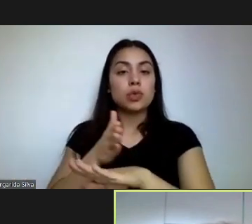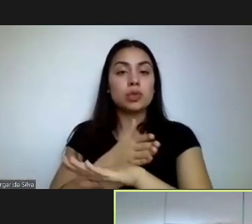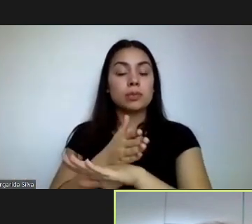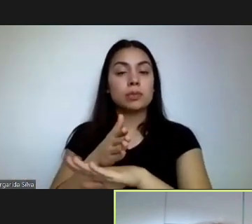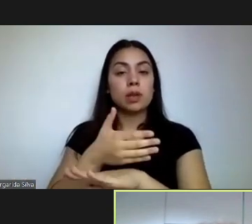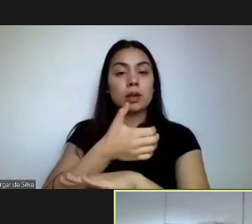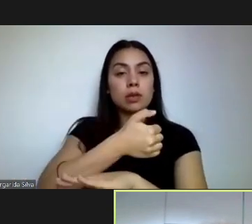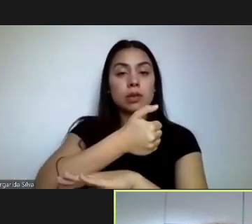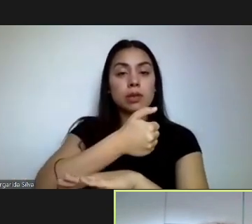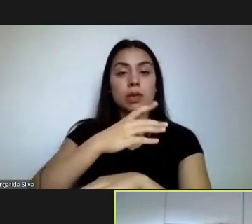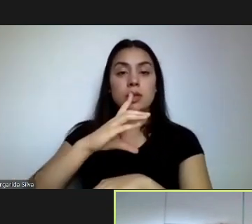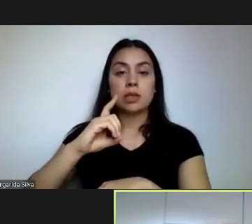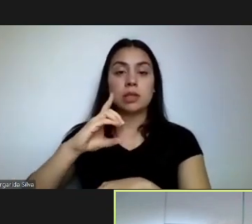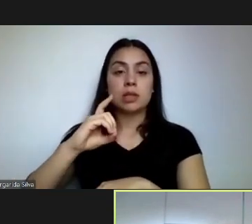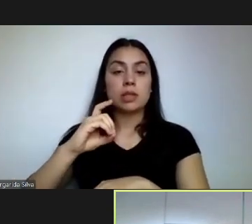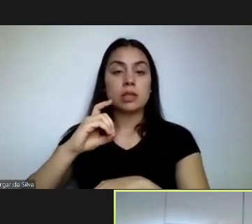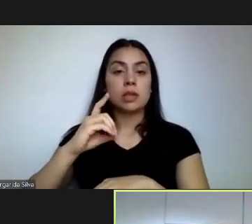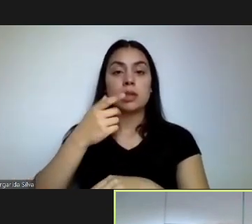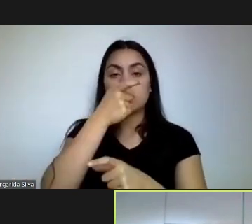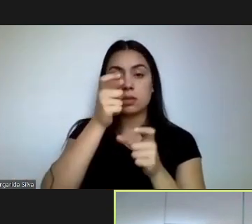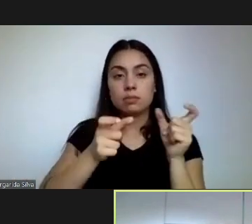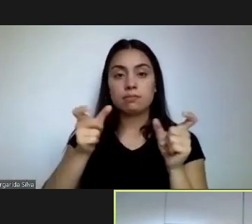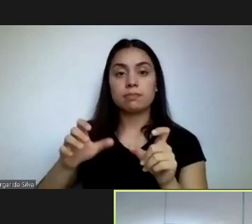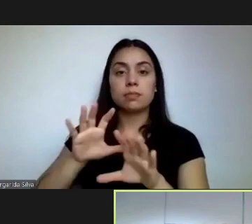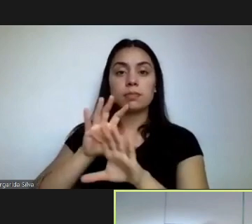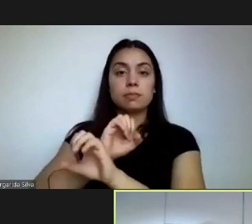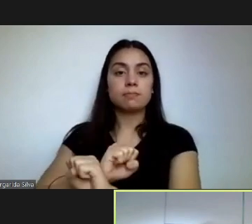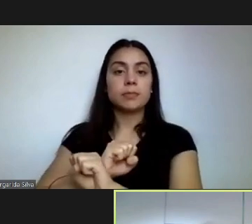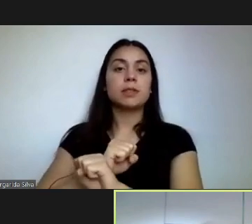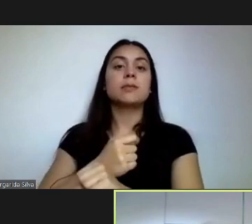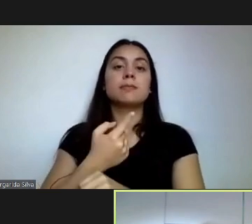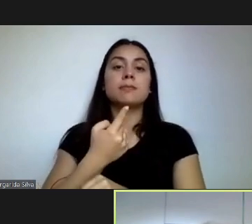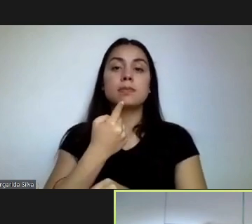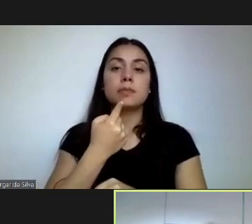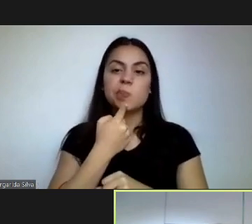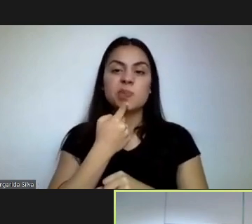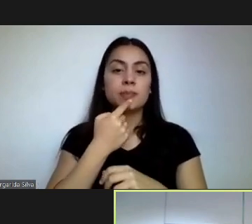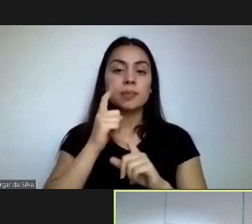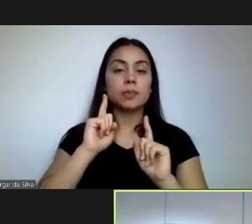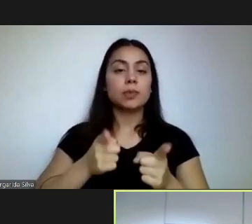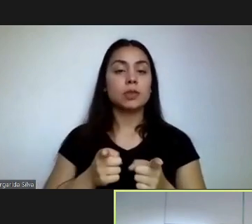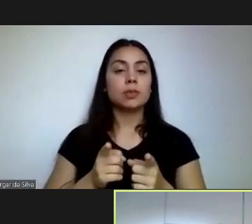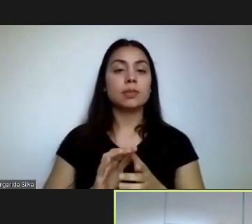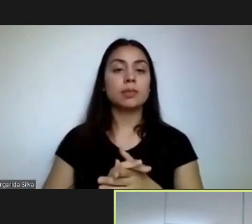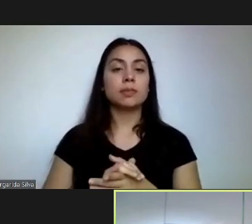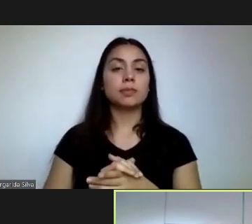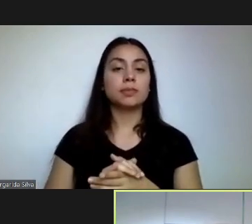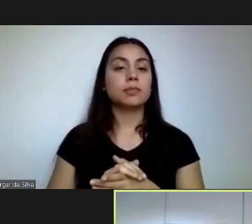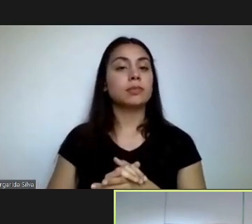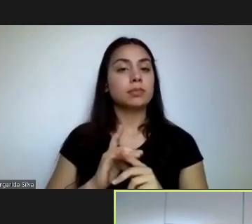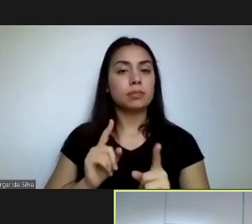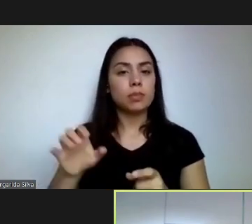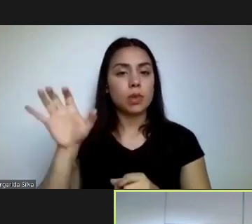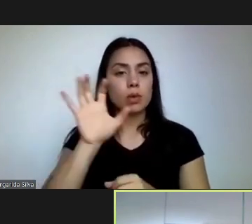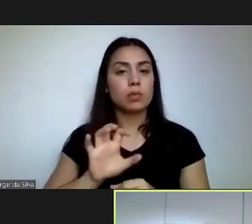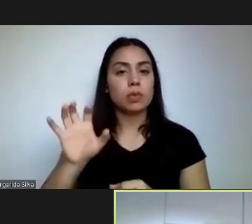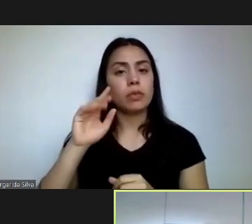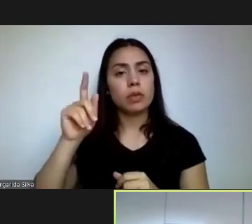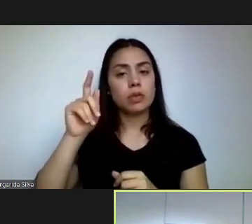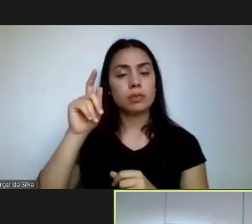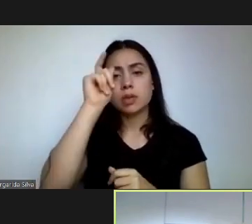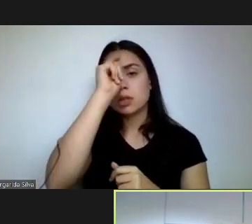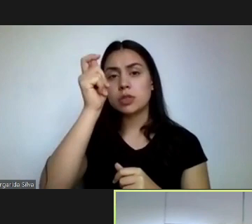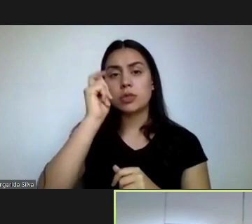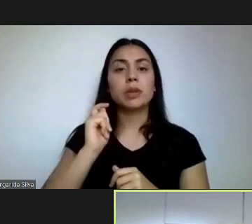e o tráfico de seres humanos. Pronto, começamos logo aqui, no primeiro ciclo ainda falamos, enfim, de uma forma mais de me respeitar a mim e ao